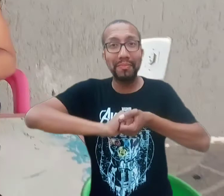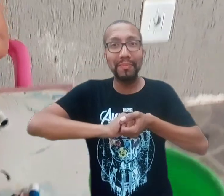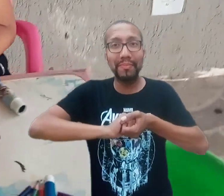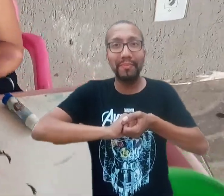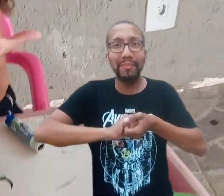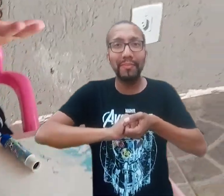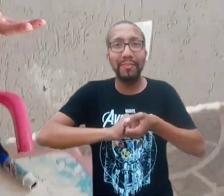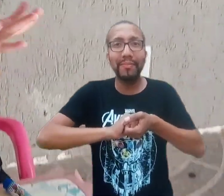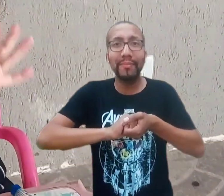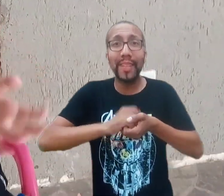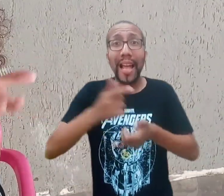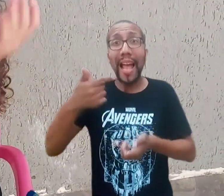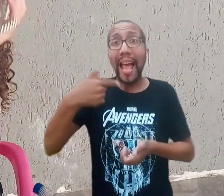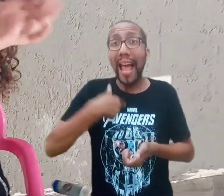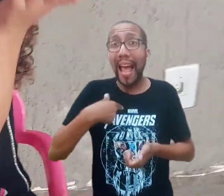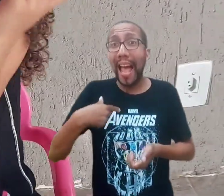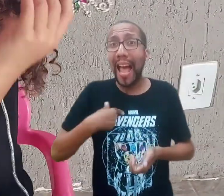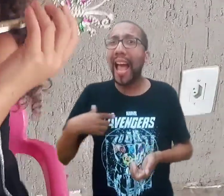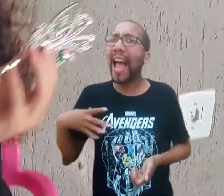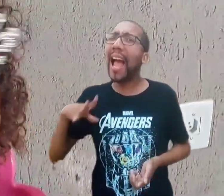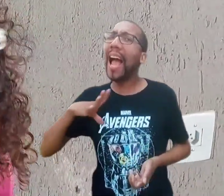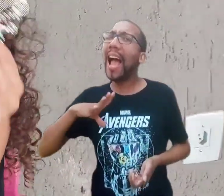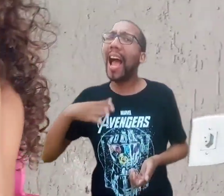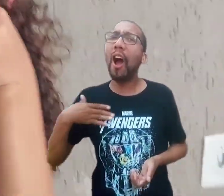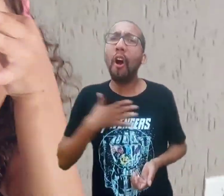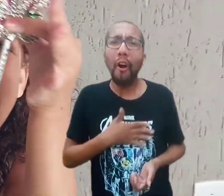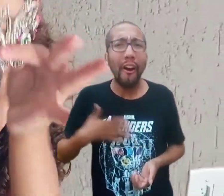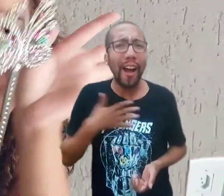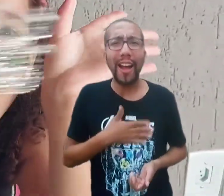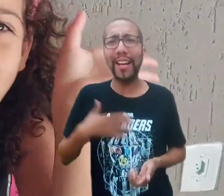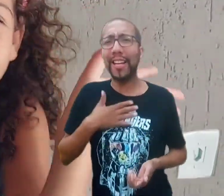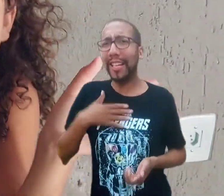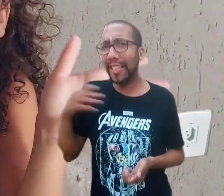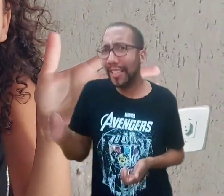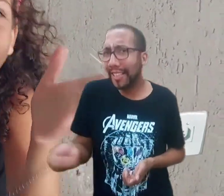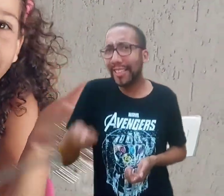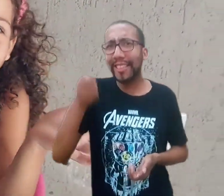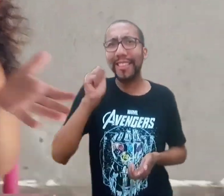Pessoal, tá gostando muito dessa varinha, muito boa!